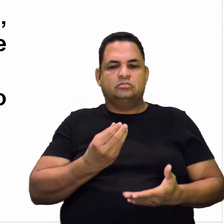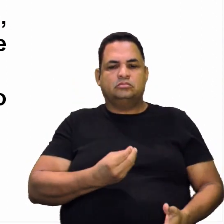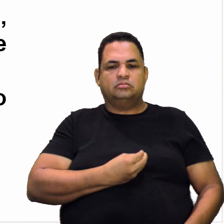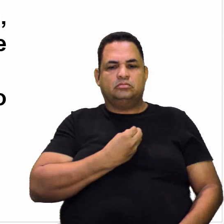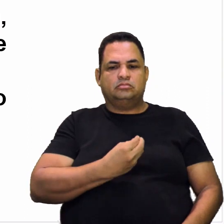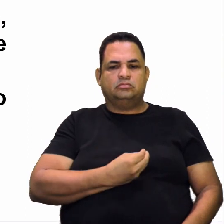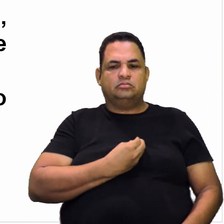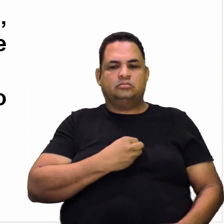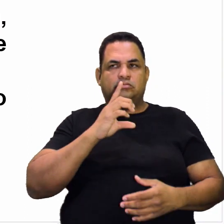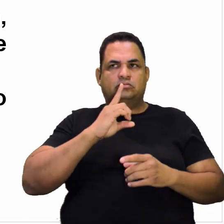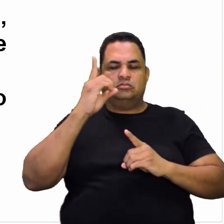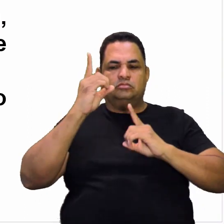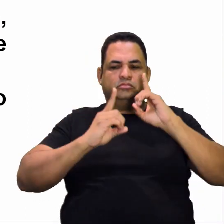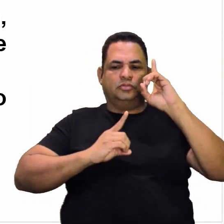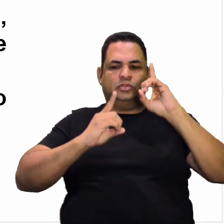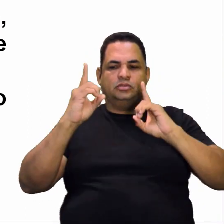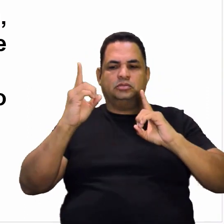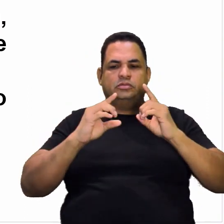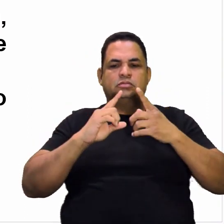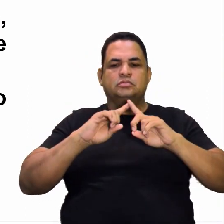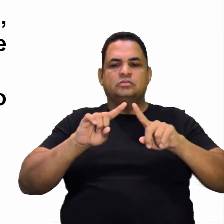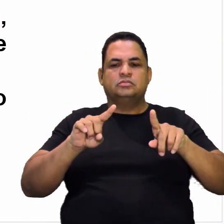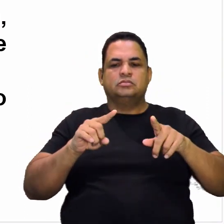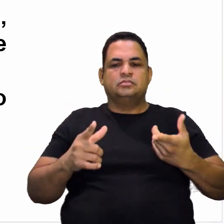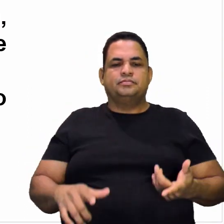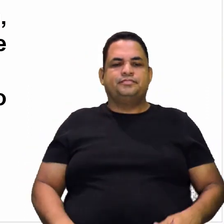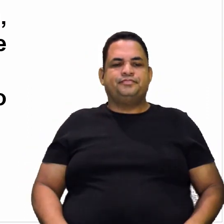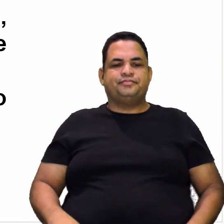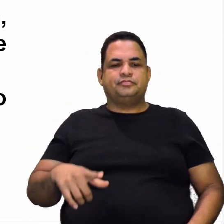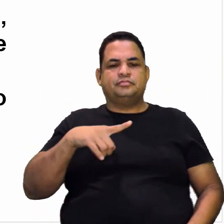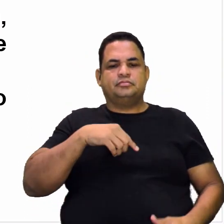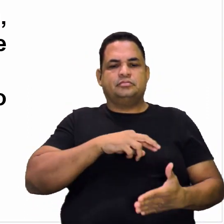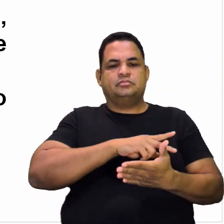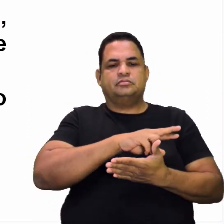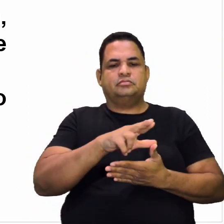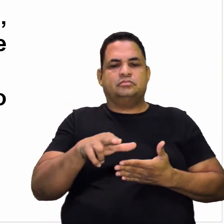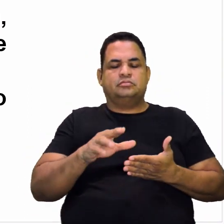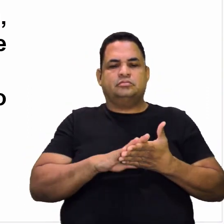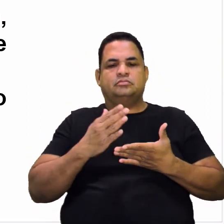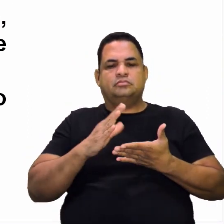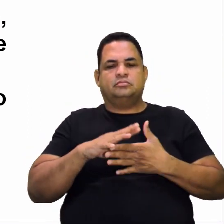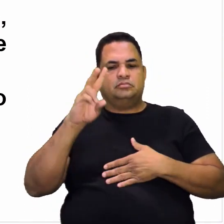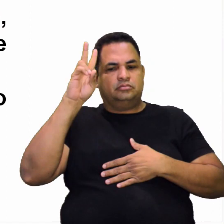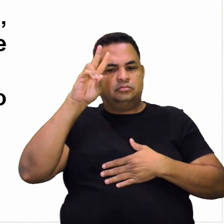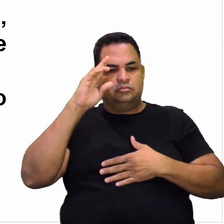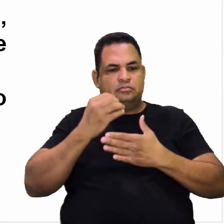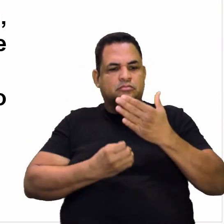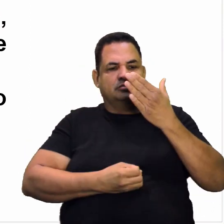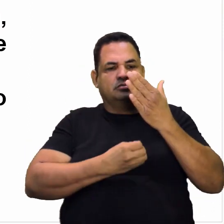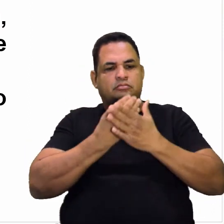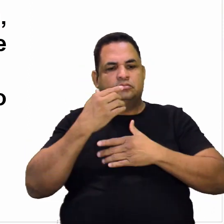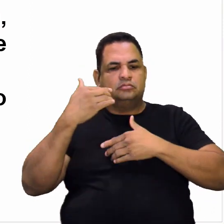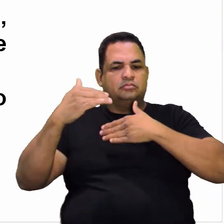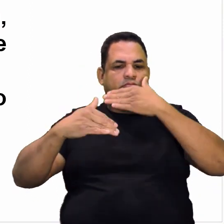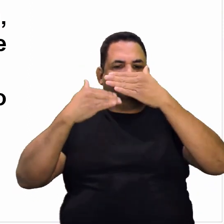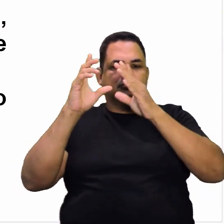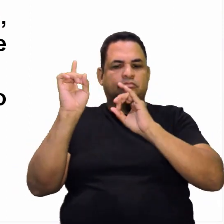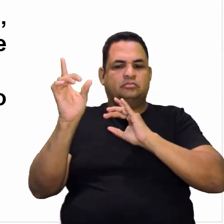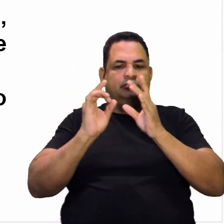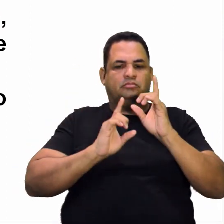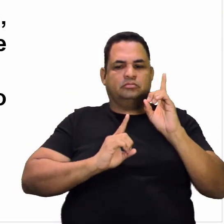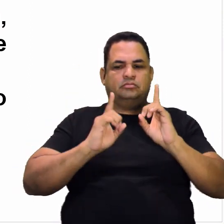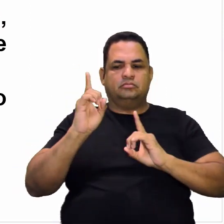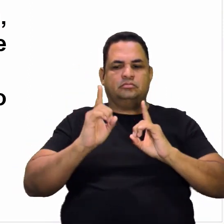os deuses. Porém, existem diferentes versões para a origem e a ascensão de cada um